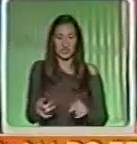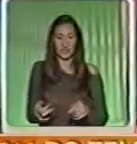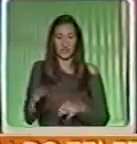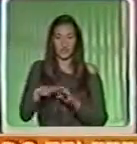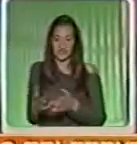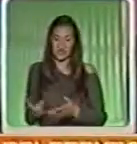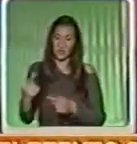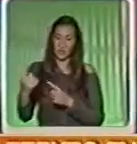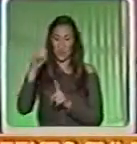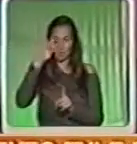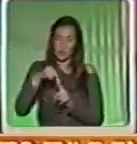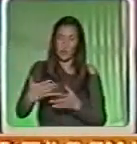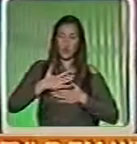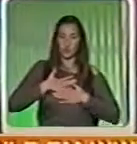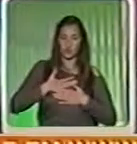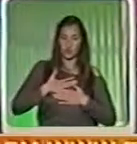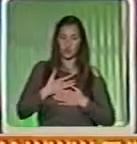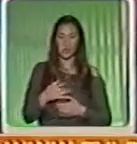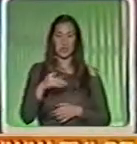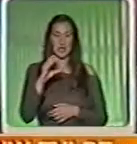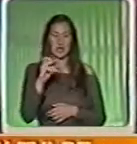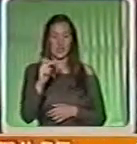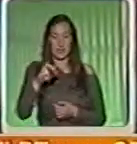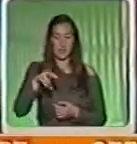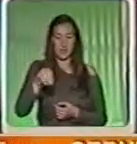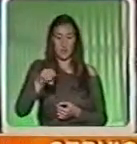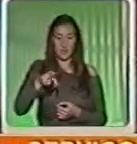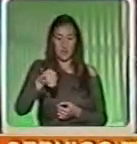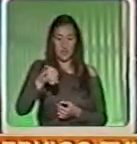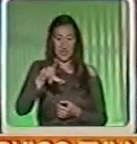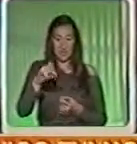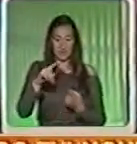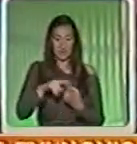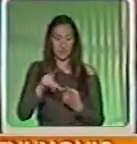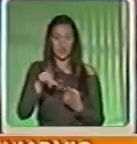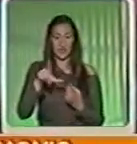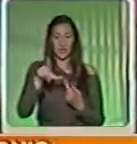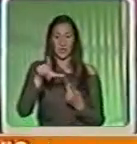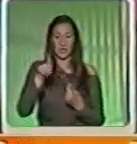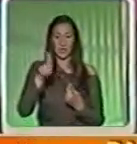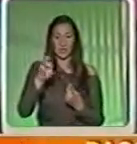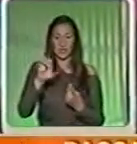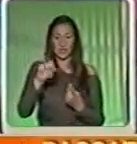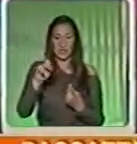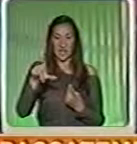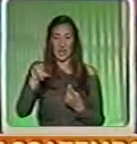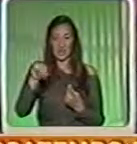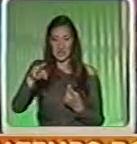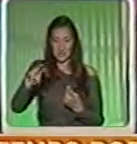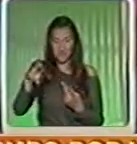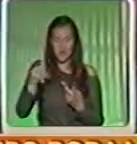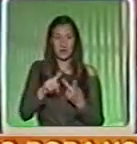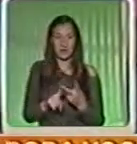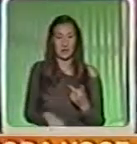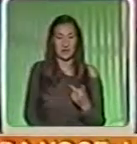Para vocês. Sim. É camomila, bala Luísa, que é Lúcia Lima. Sim. Se chama camomila, que engraçado. Camomila, Lúcia